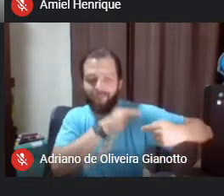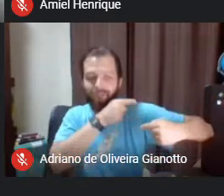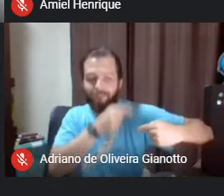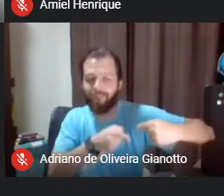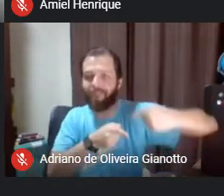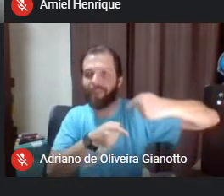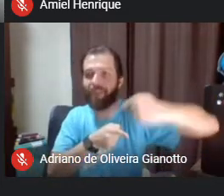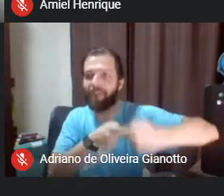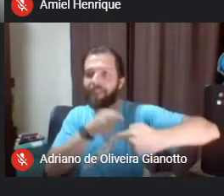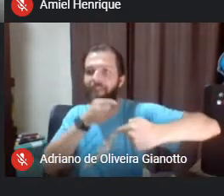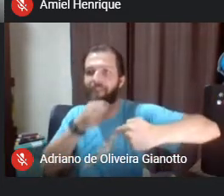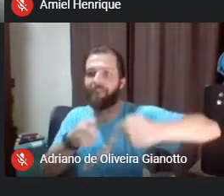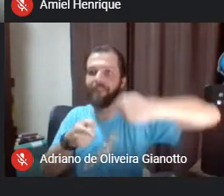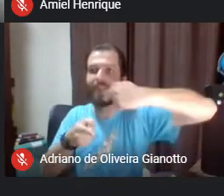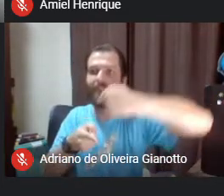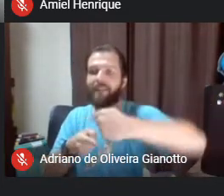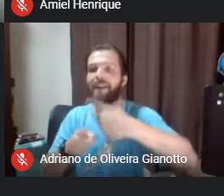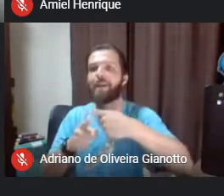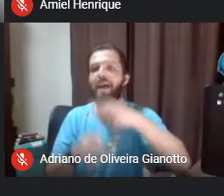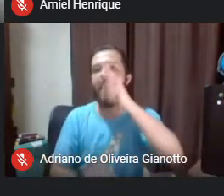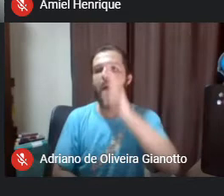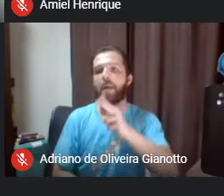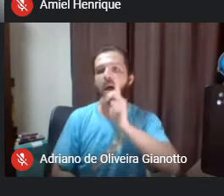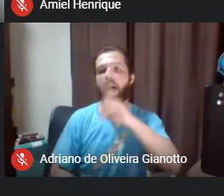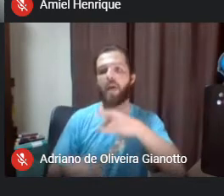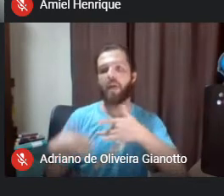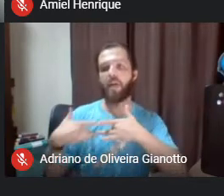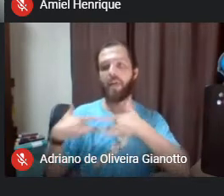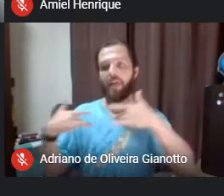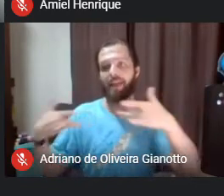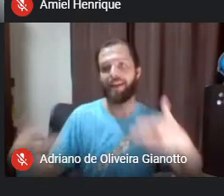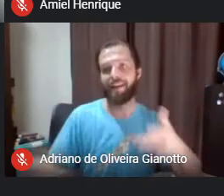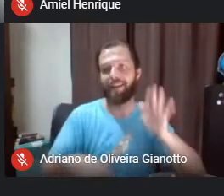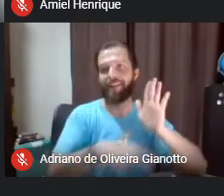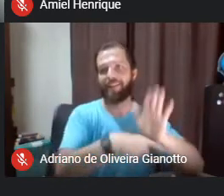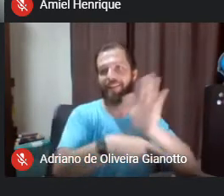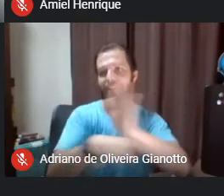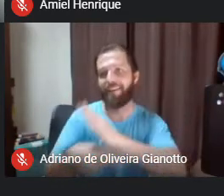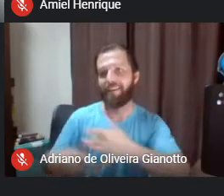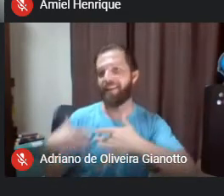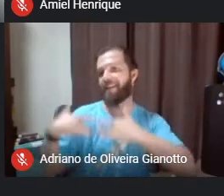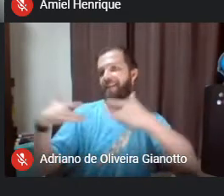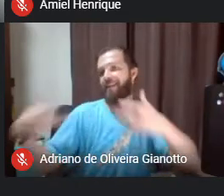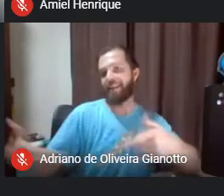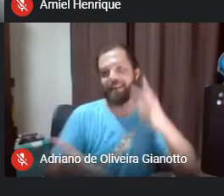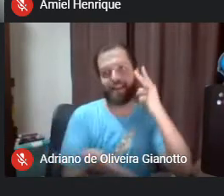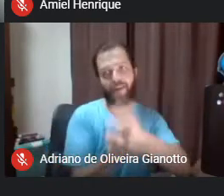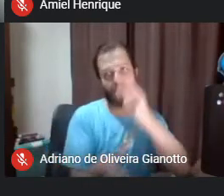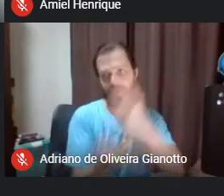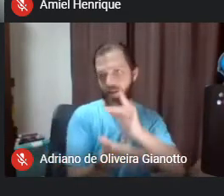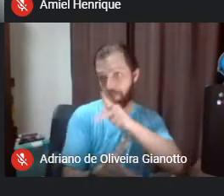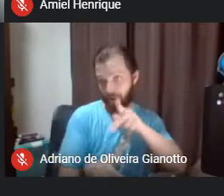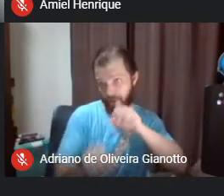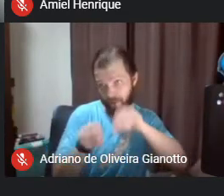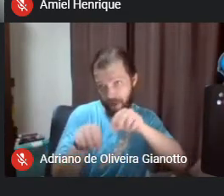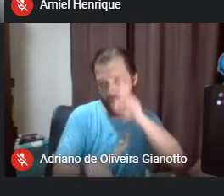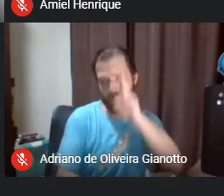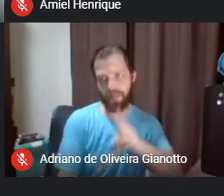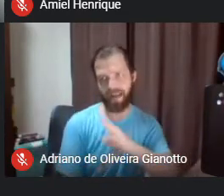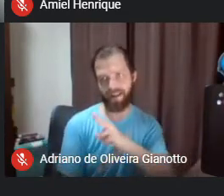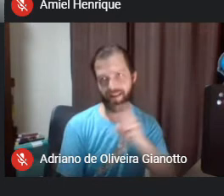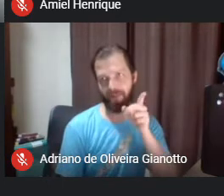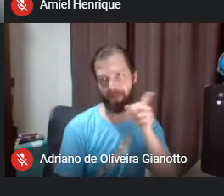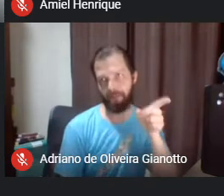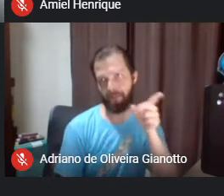vocês verão, né? Porque assim, foi processual, né? Porque os padres também, teve muitos padres que